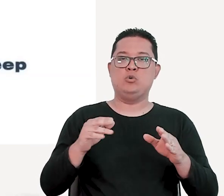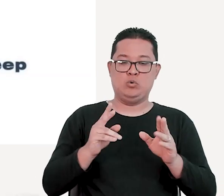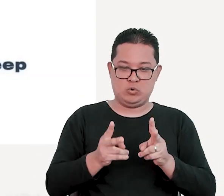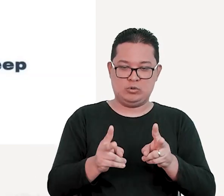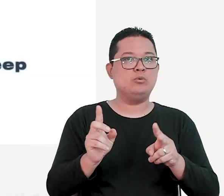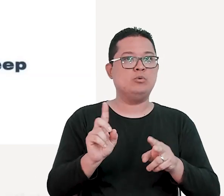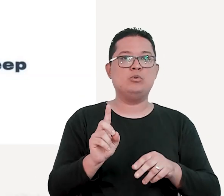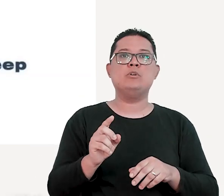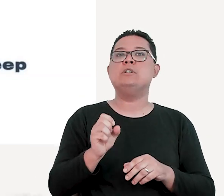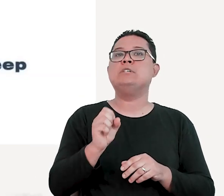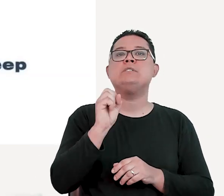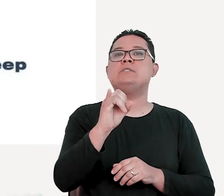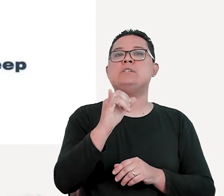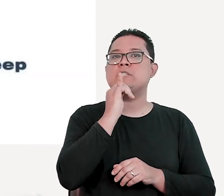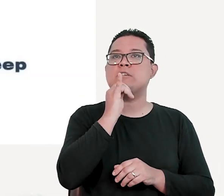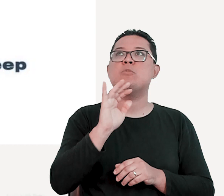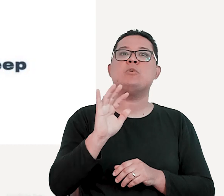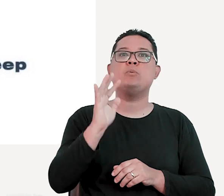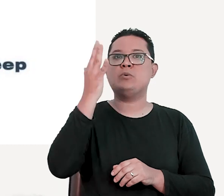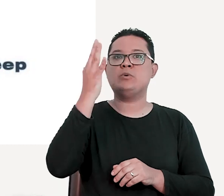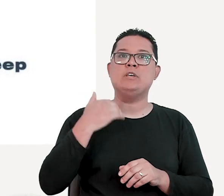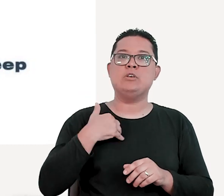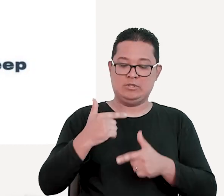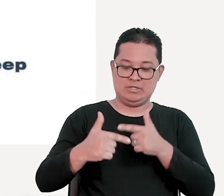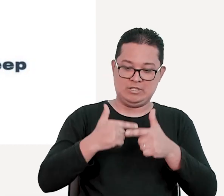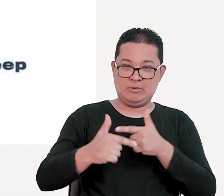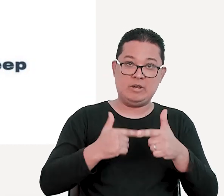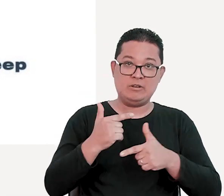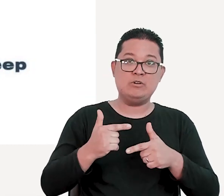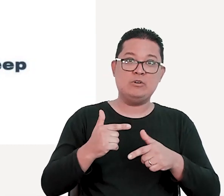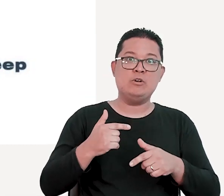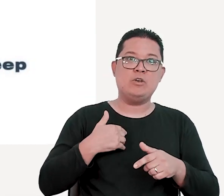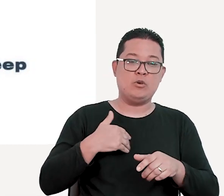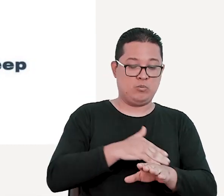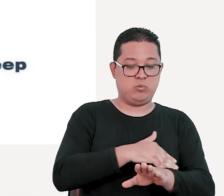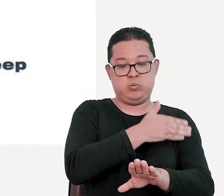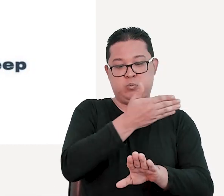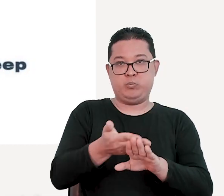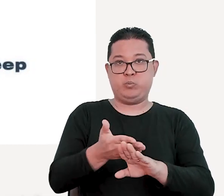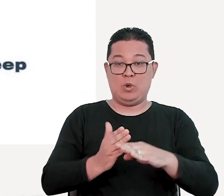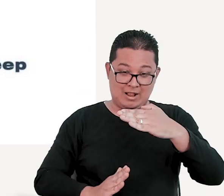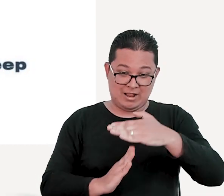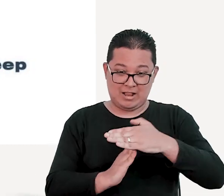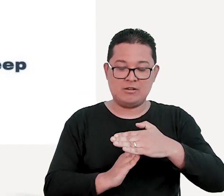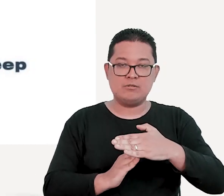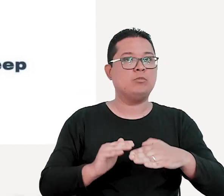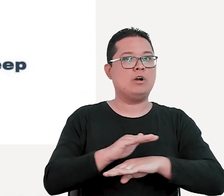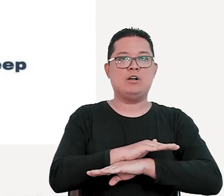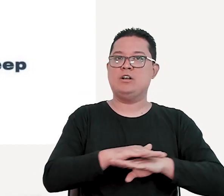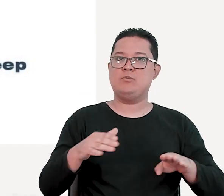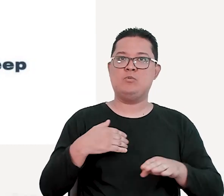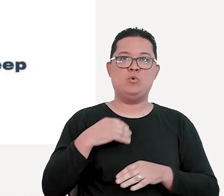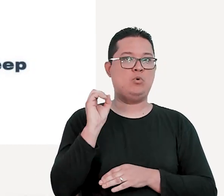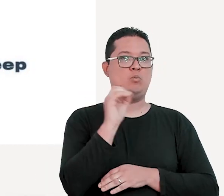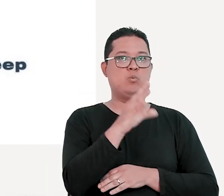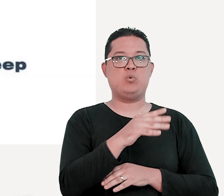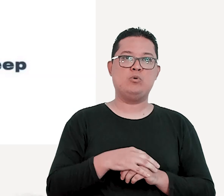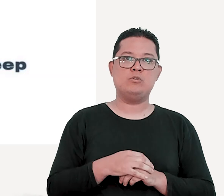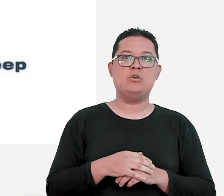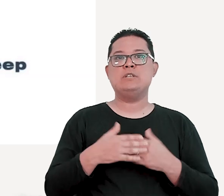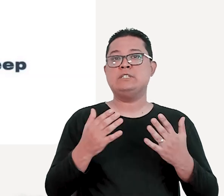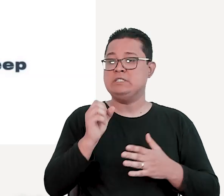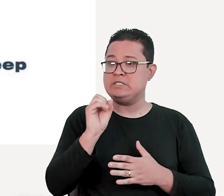errou, não tem problema também. Você continua no dia seguinte. É bem gostoso a cultura de trabalho lá. Eu